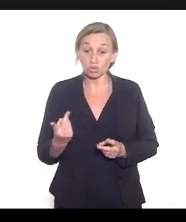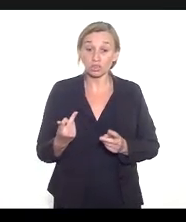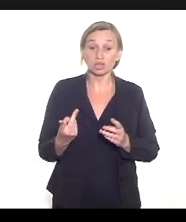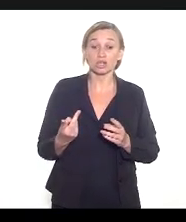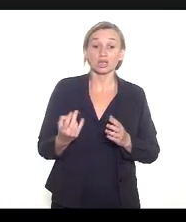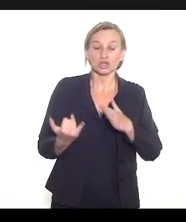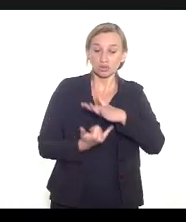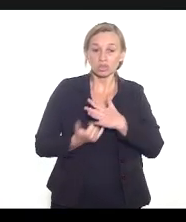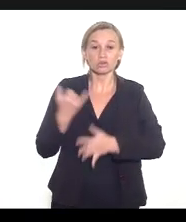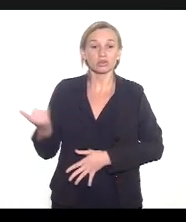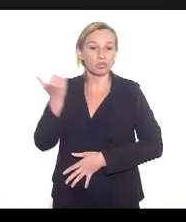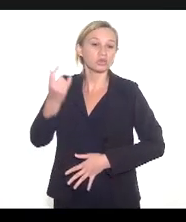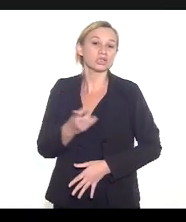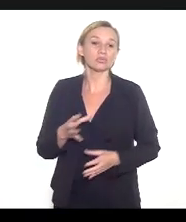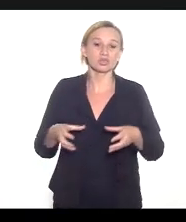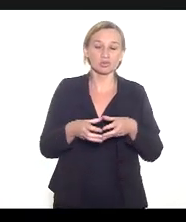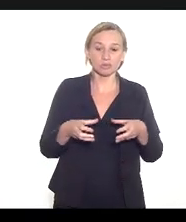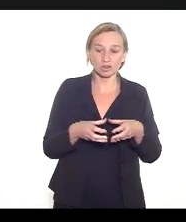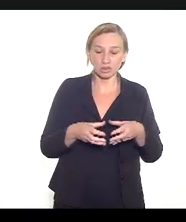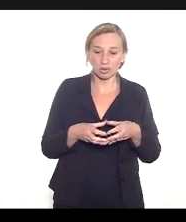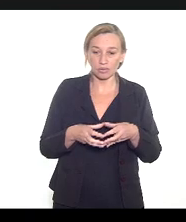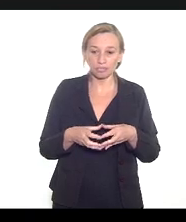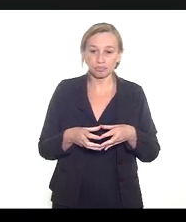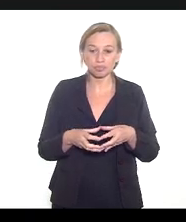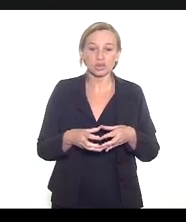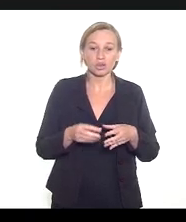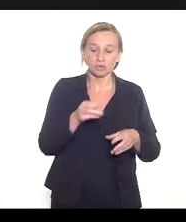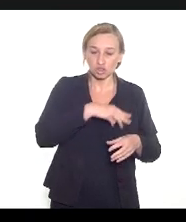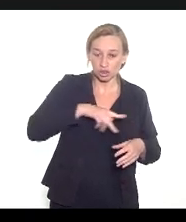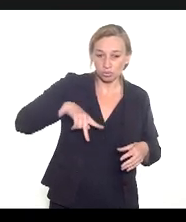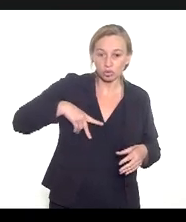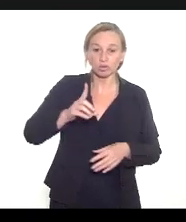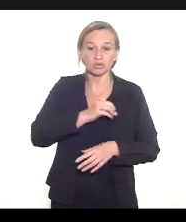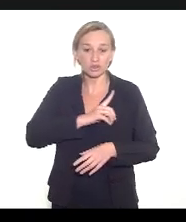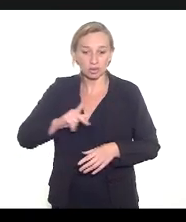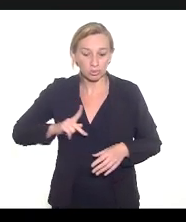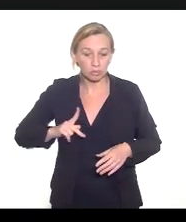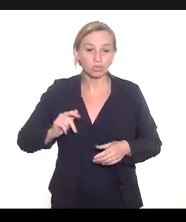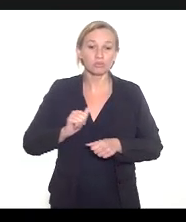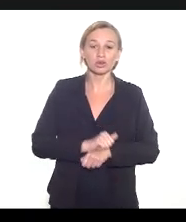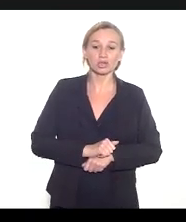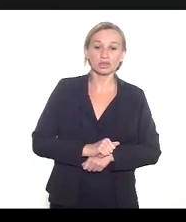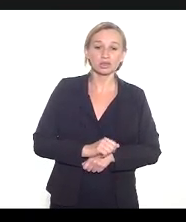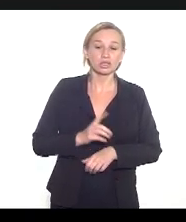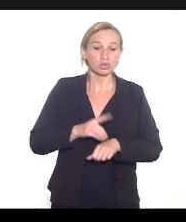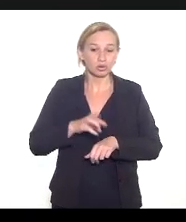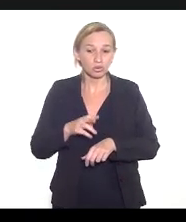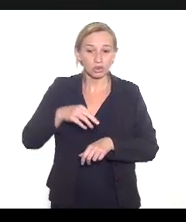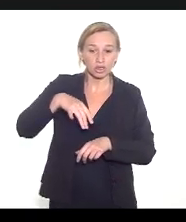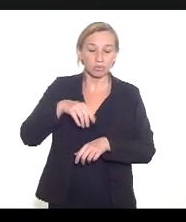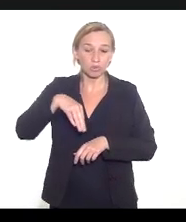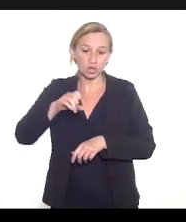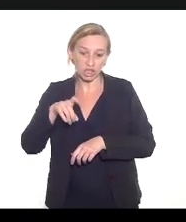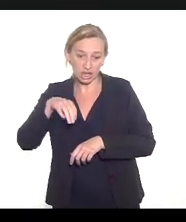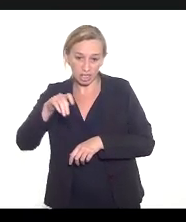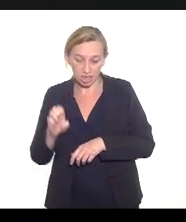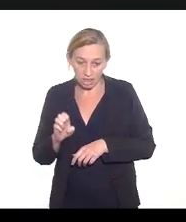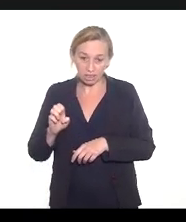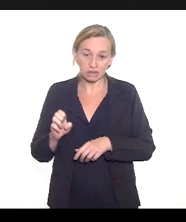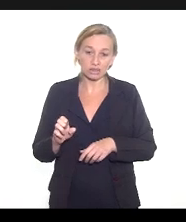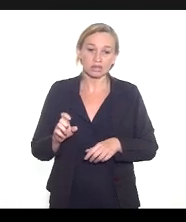instituições tão importantes para essa condição que o ministério público EA Defensoria Pública Oi Monique França